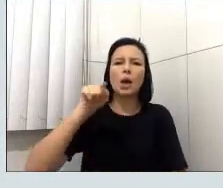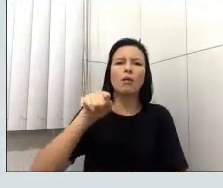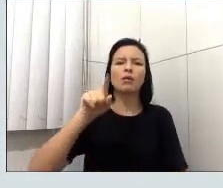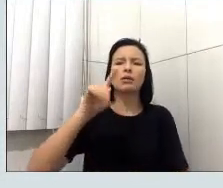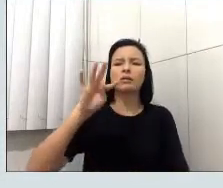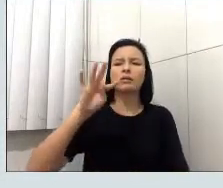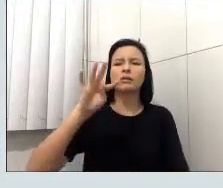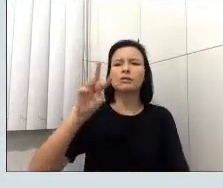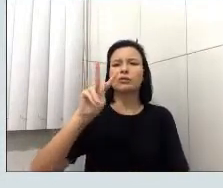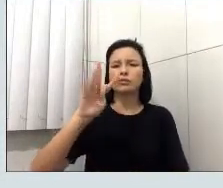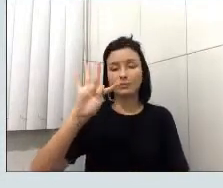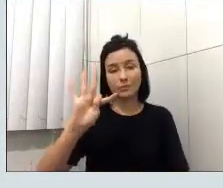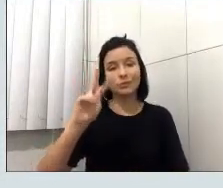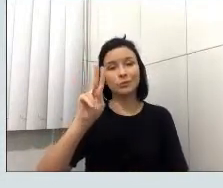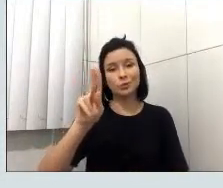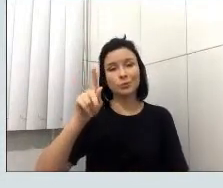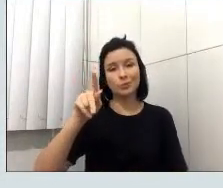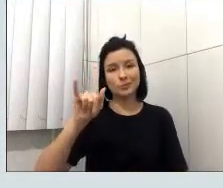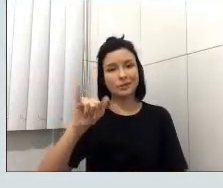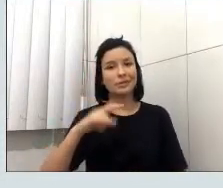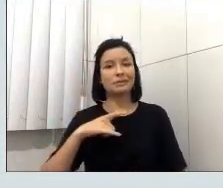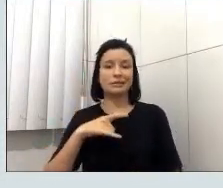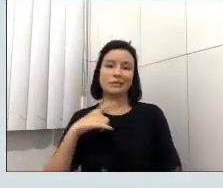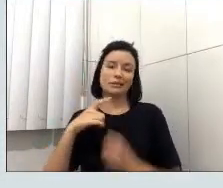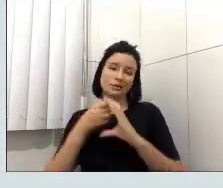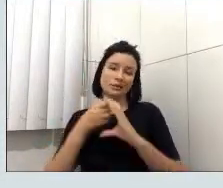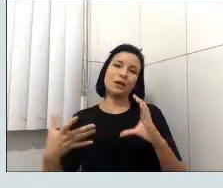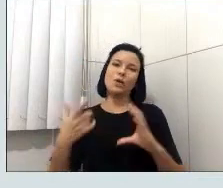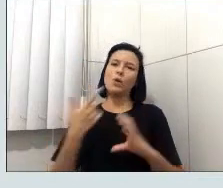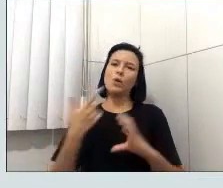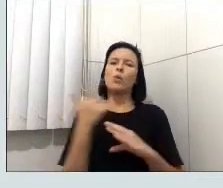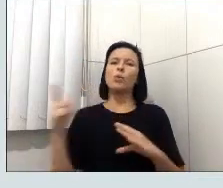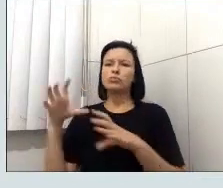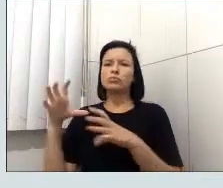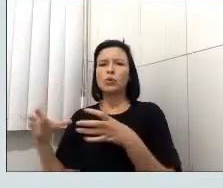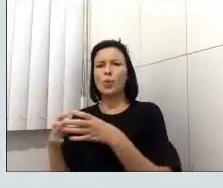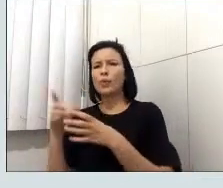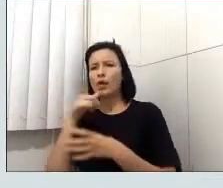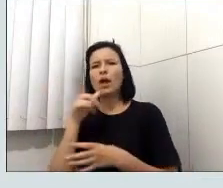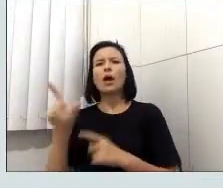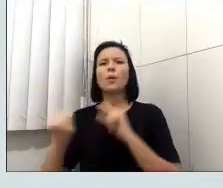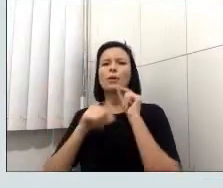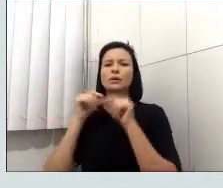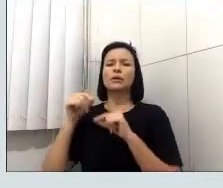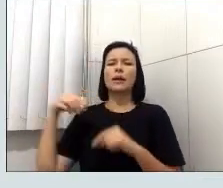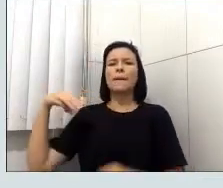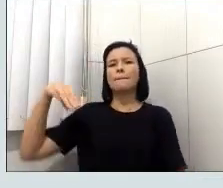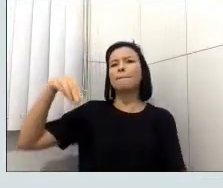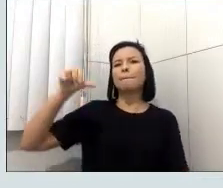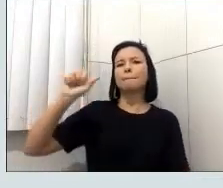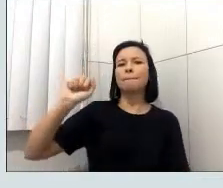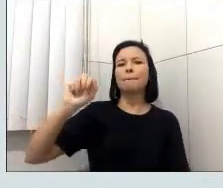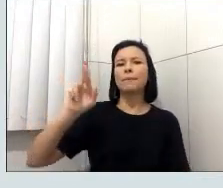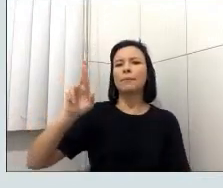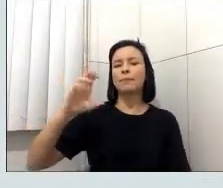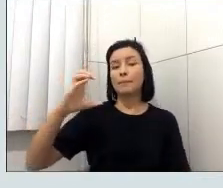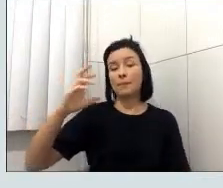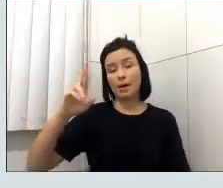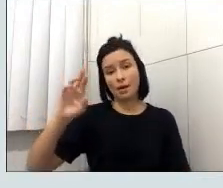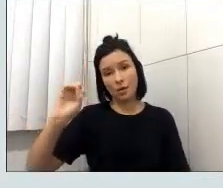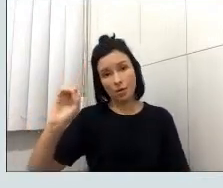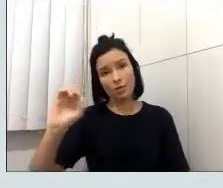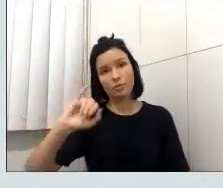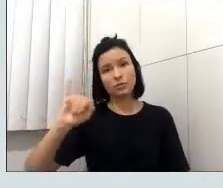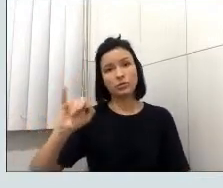essa característica. Uma outra matriz linguística é a chamada macrogé, que pouco